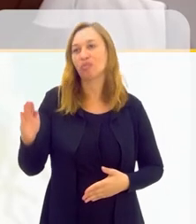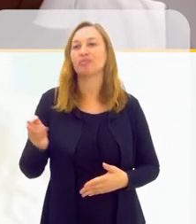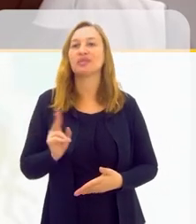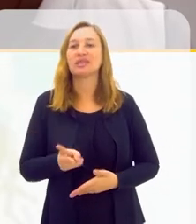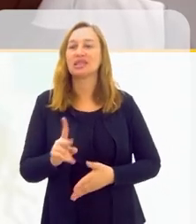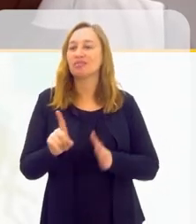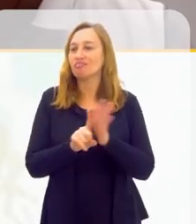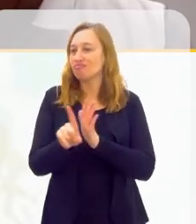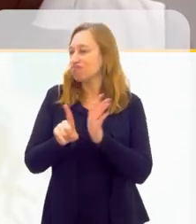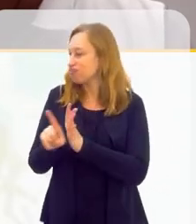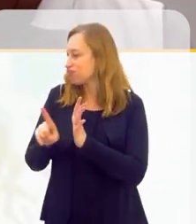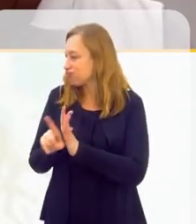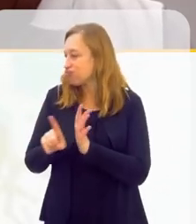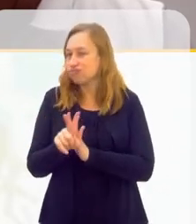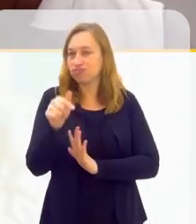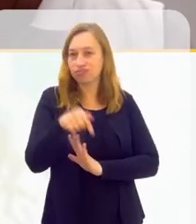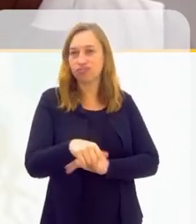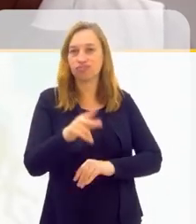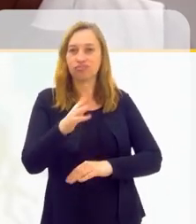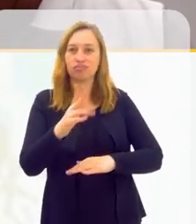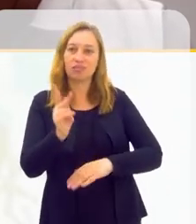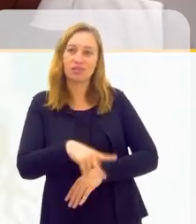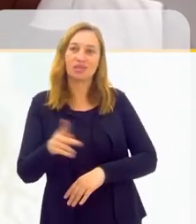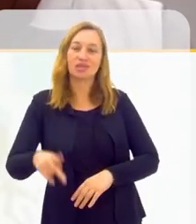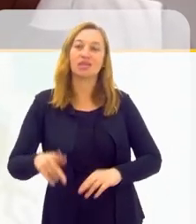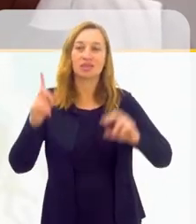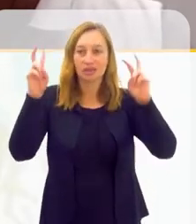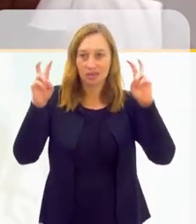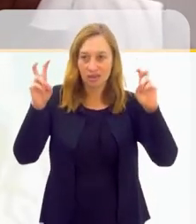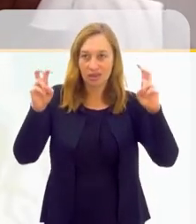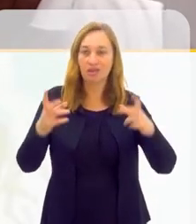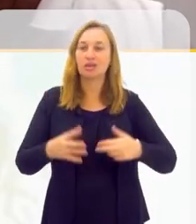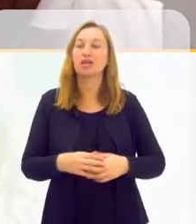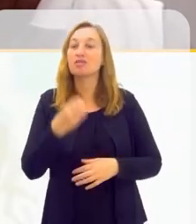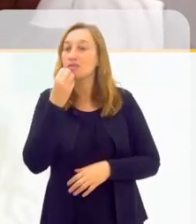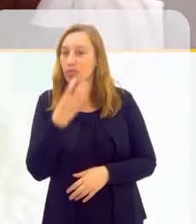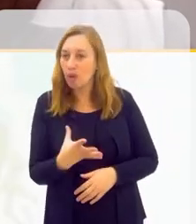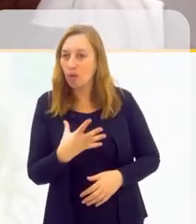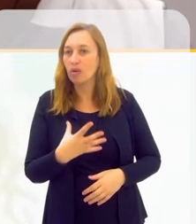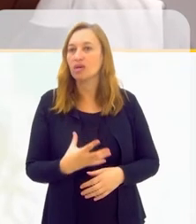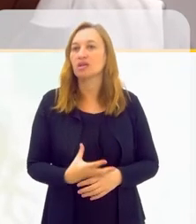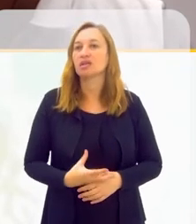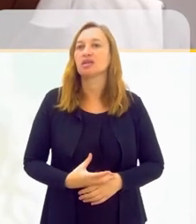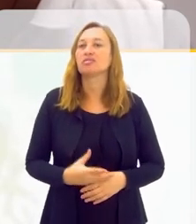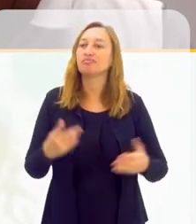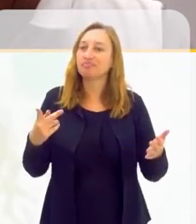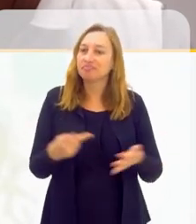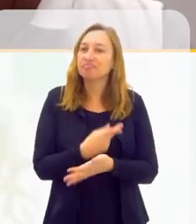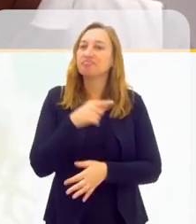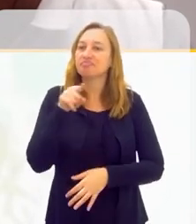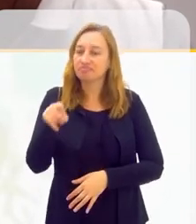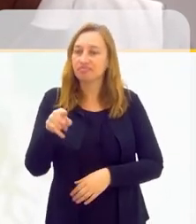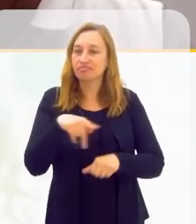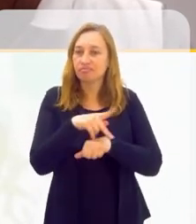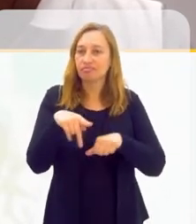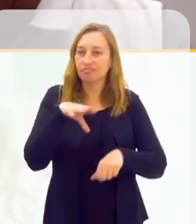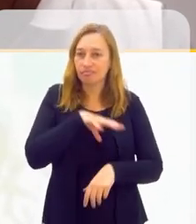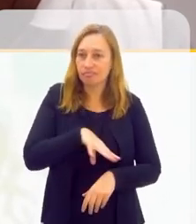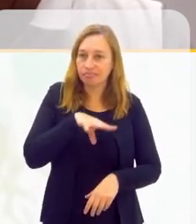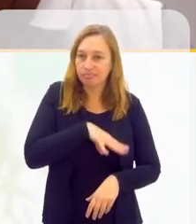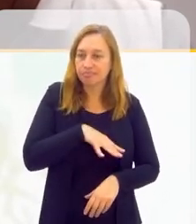fundamental. Eu sempre pergunto aqui para os professores a respeito disso. Que bom que está ocorrendo aí